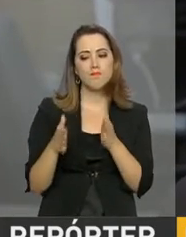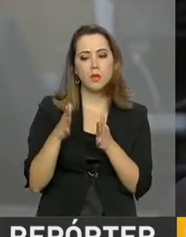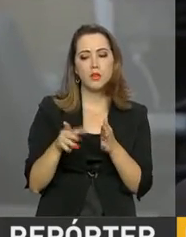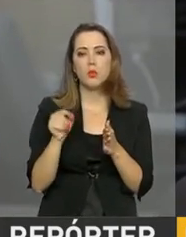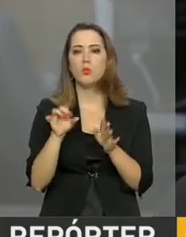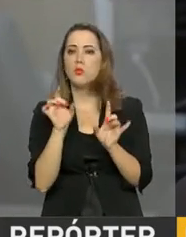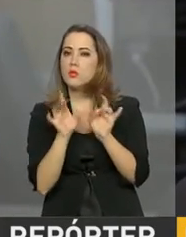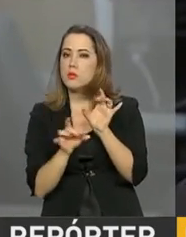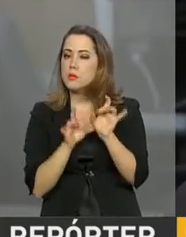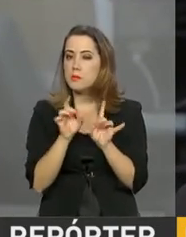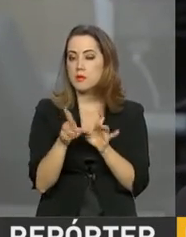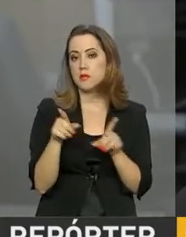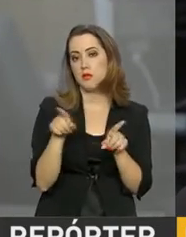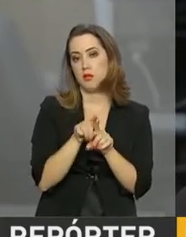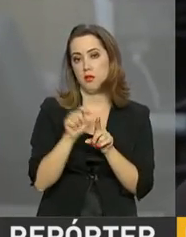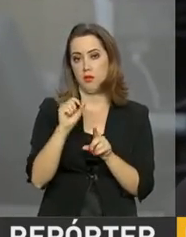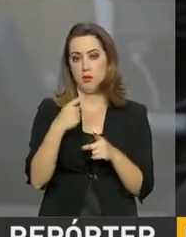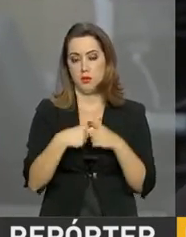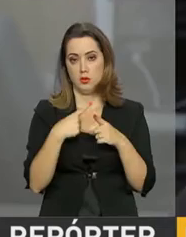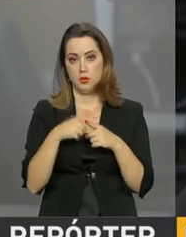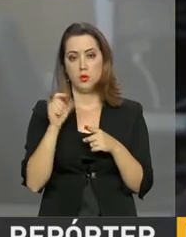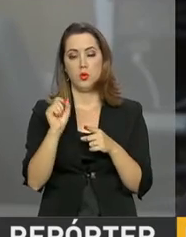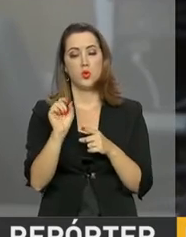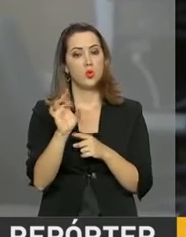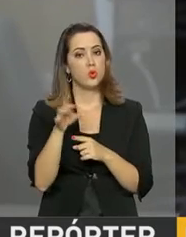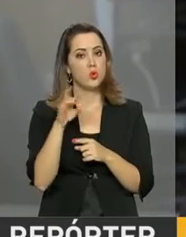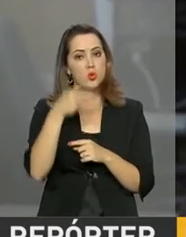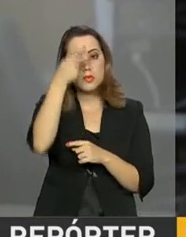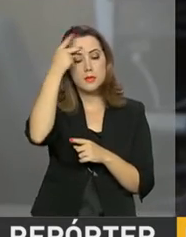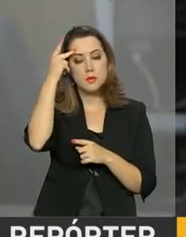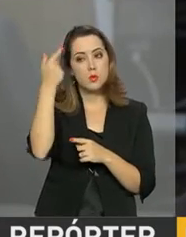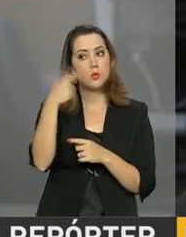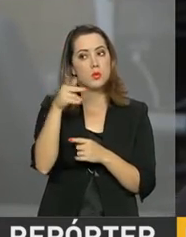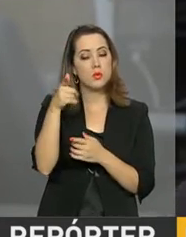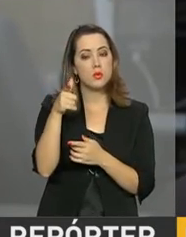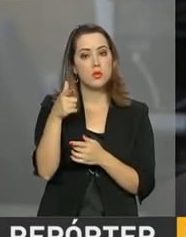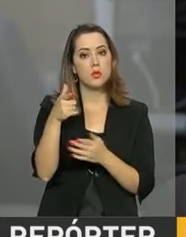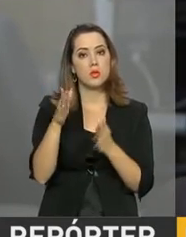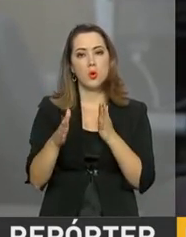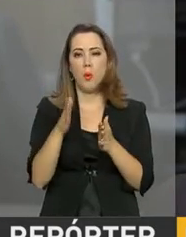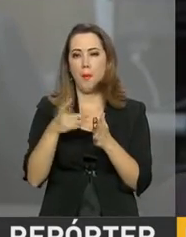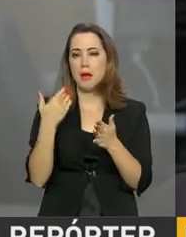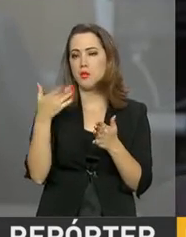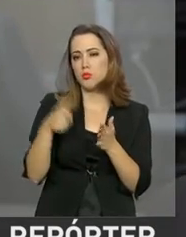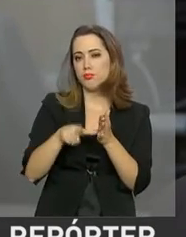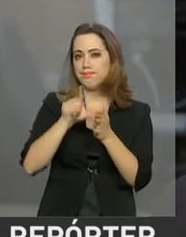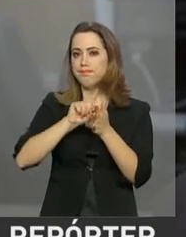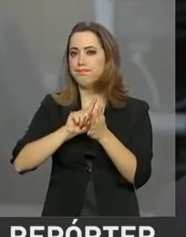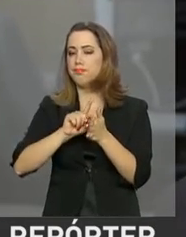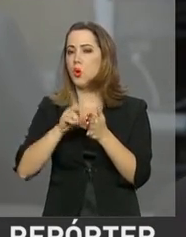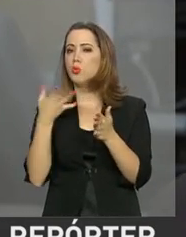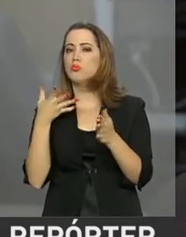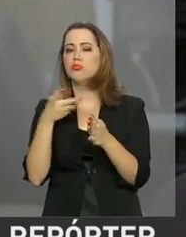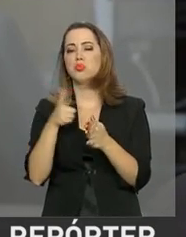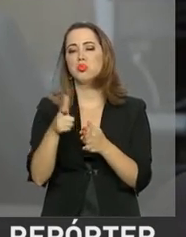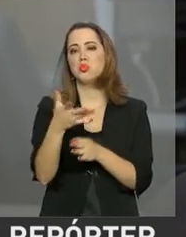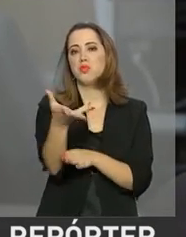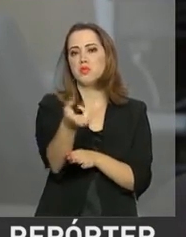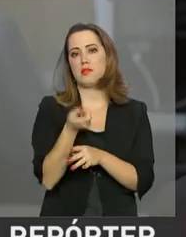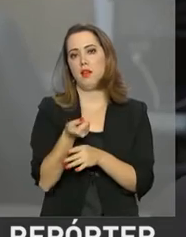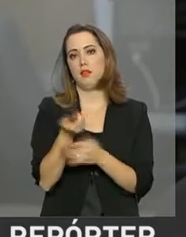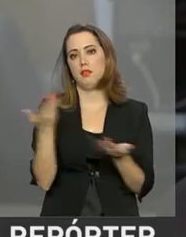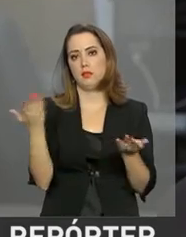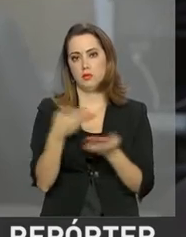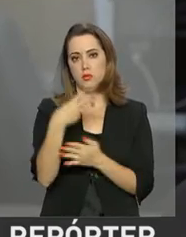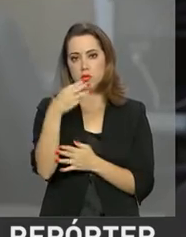para uma situação específica somente para aqueles trabalhadores que perderam o prazo que encerrou se no dia 30